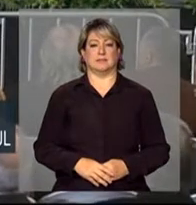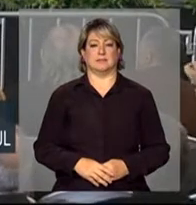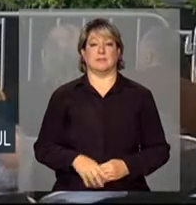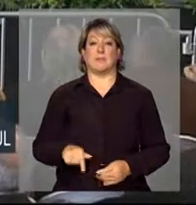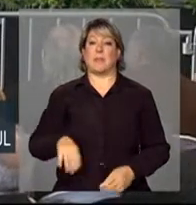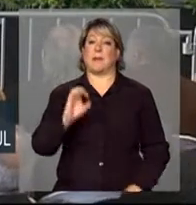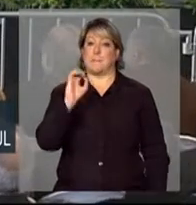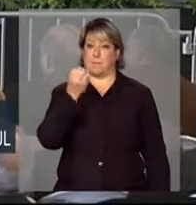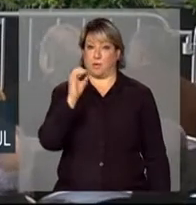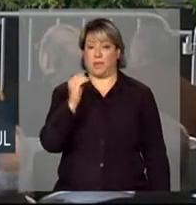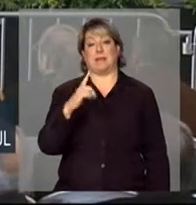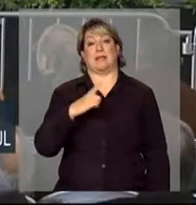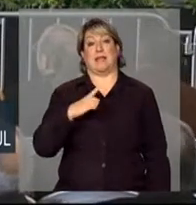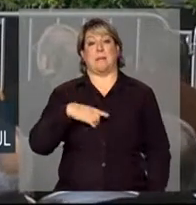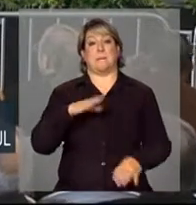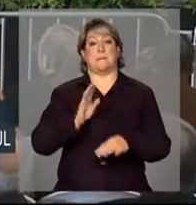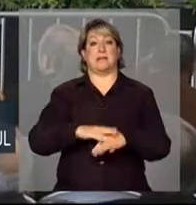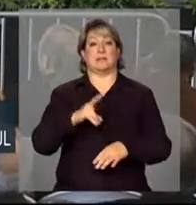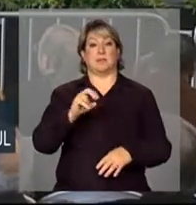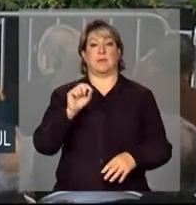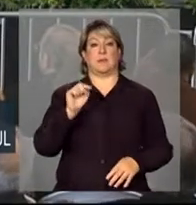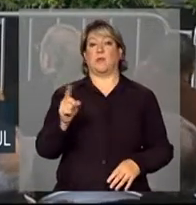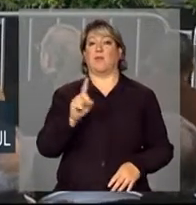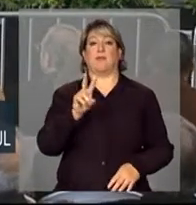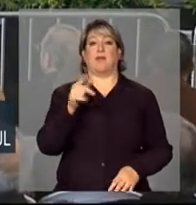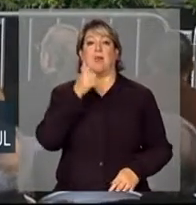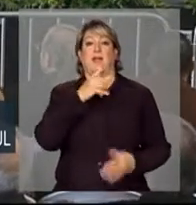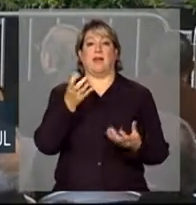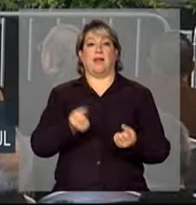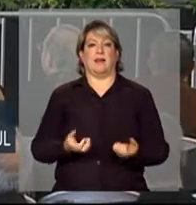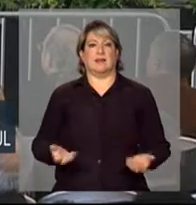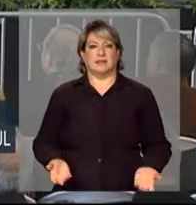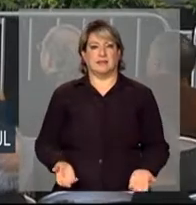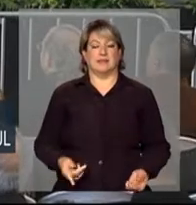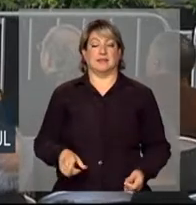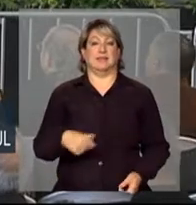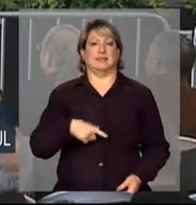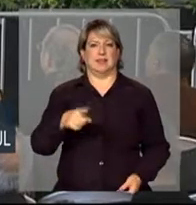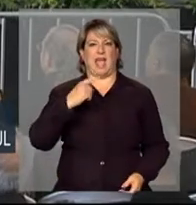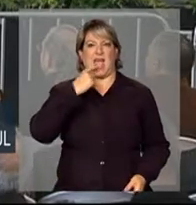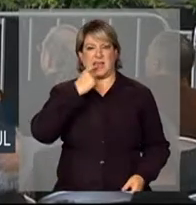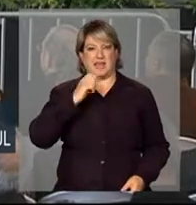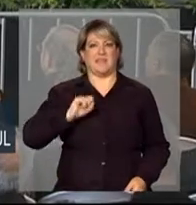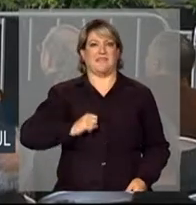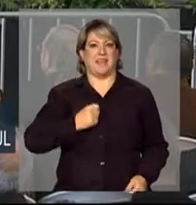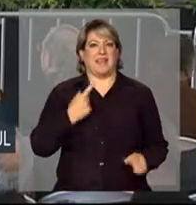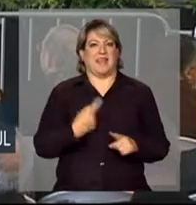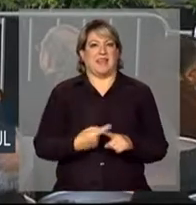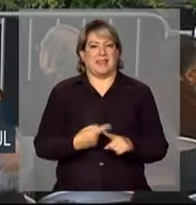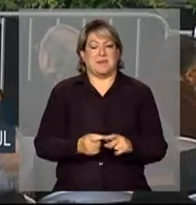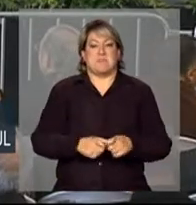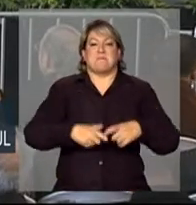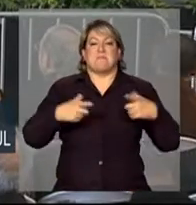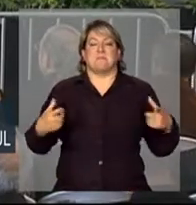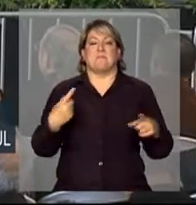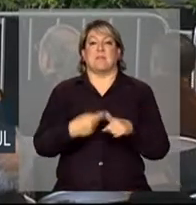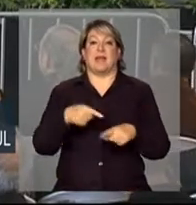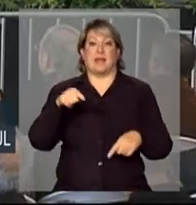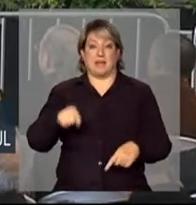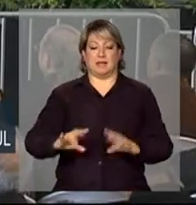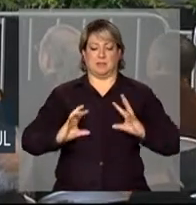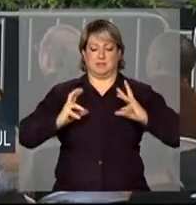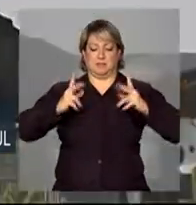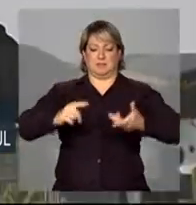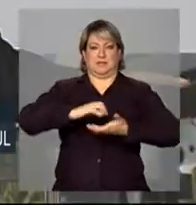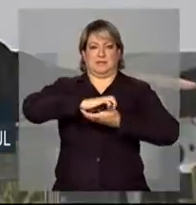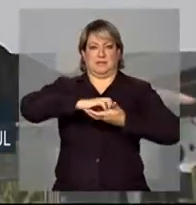E Porto Alegre, como tem mais de 50 mil, não vai ganhar. E a inveja vai ser maior ainda, Fortunati, porque além da reta escavadeira e da